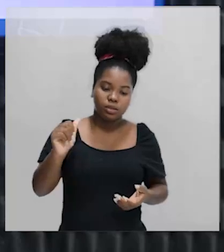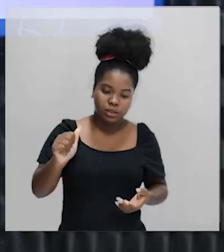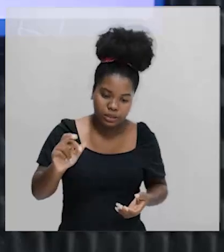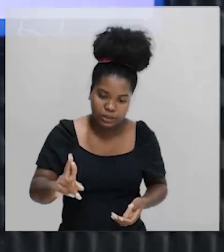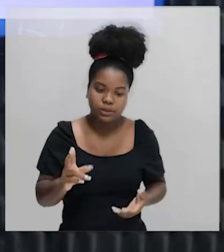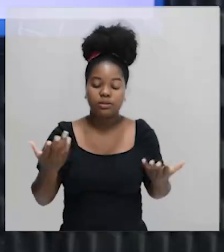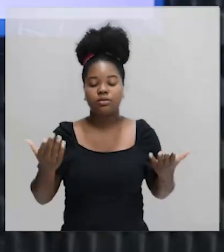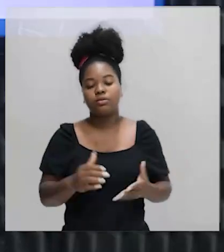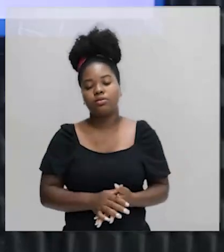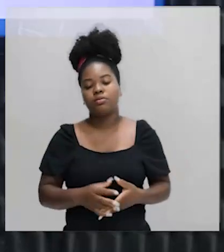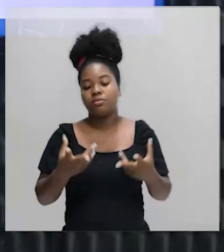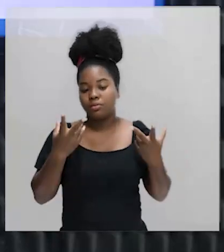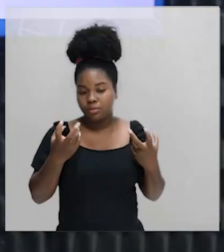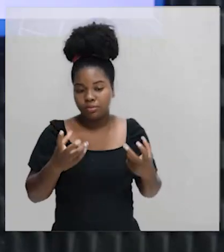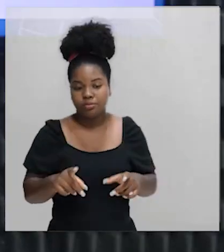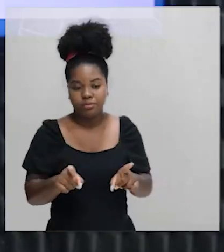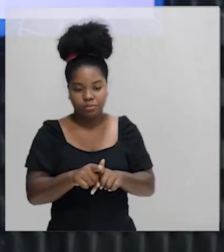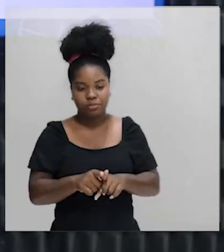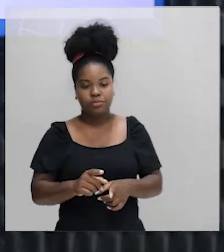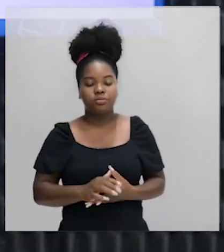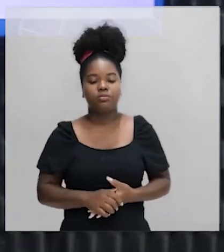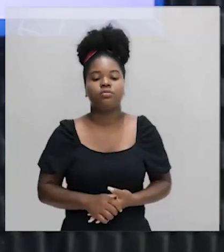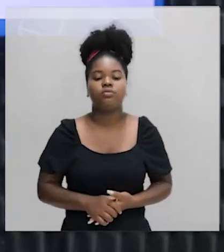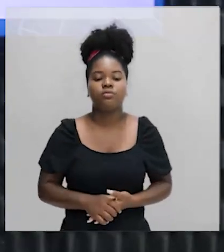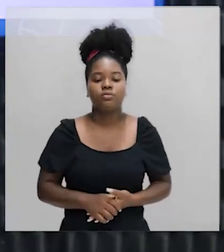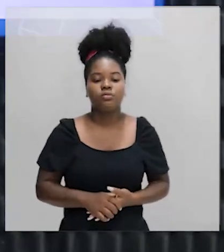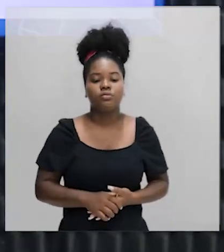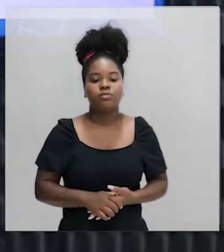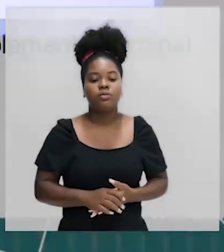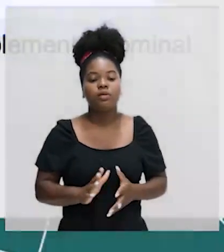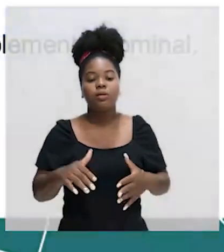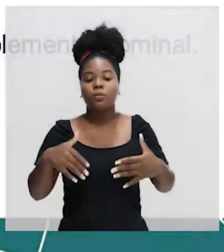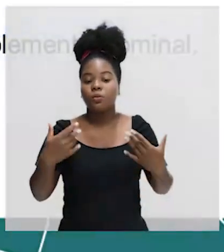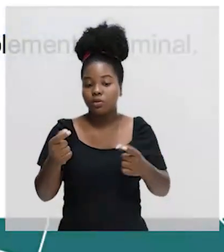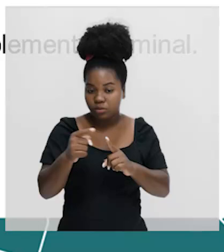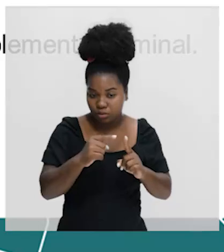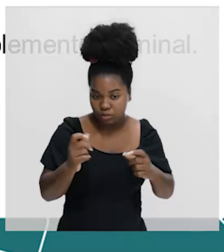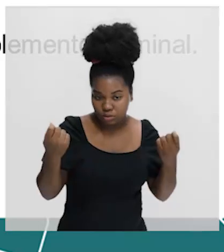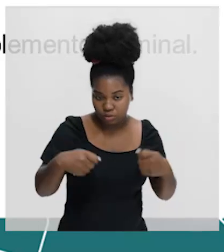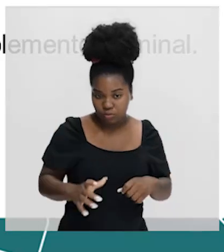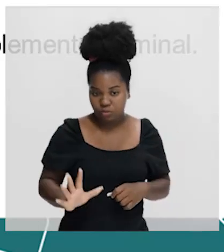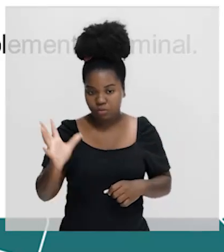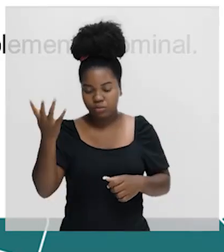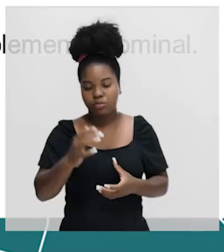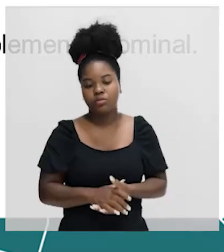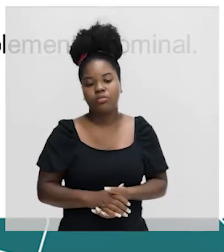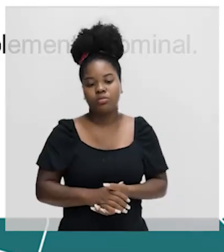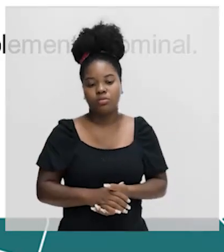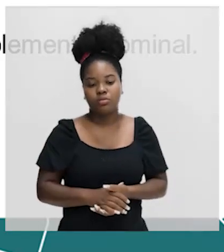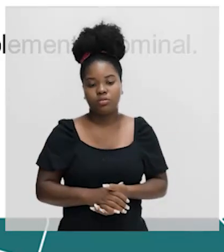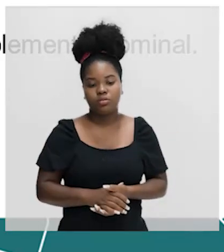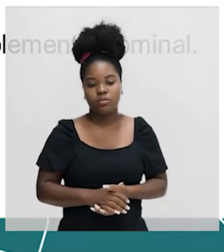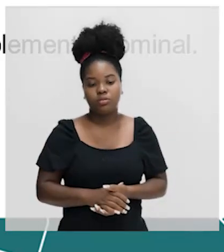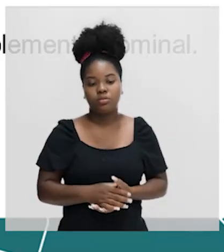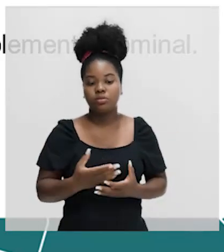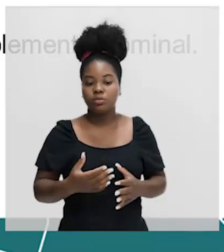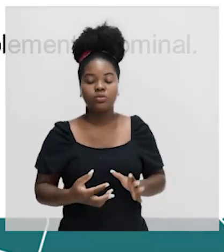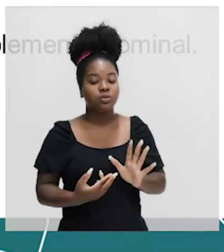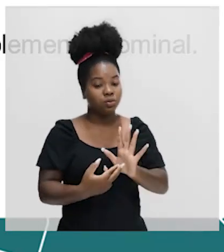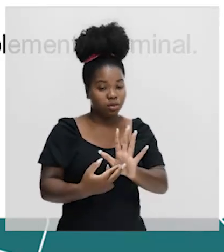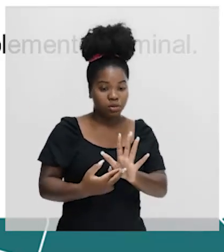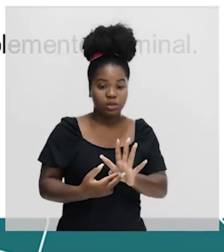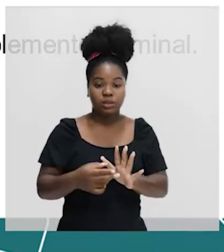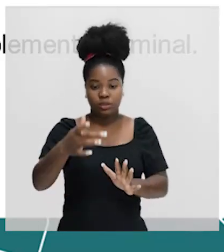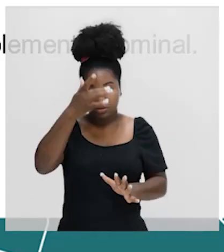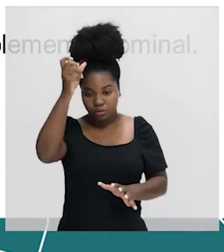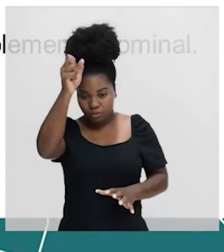esses infinitivos assim também. Vejamos em quais situações ele pode acontecer. Quando não se refere a um sujeito,